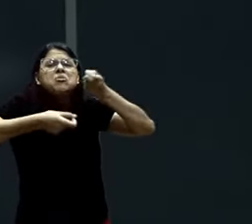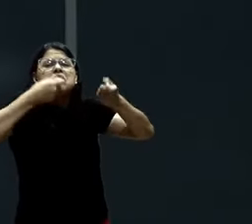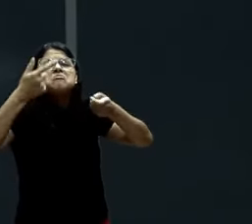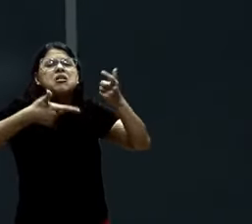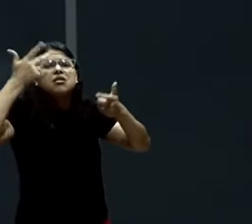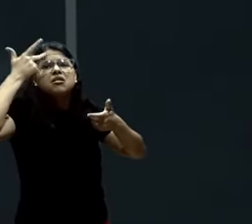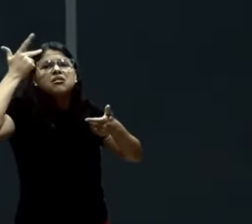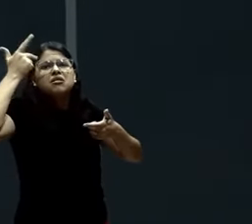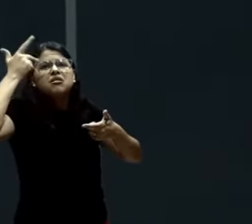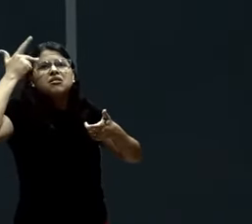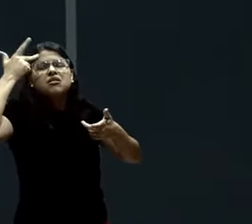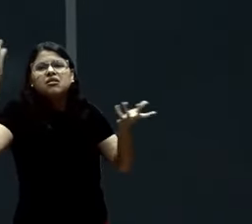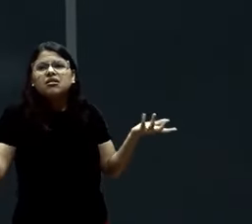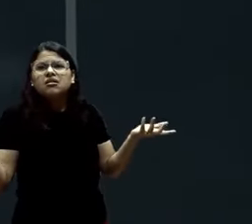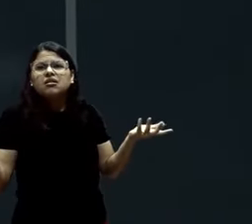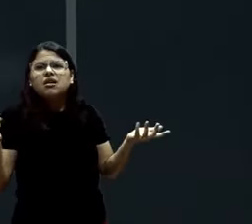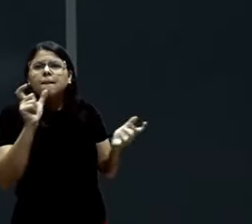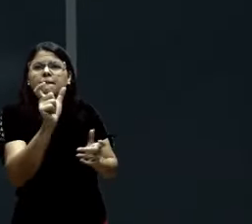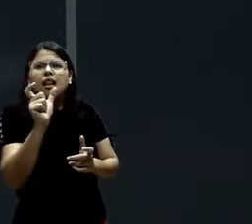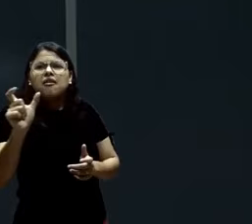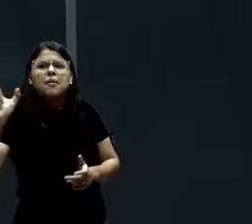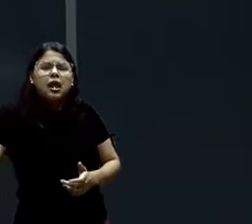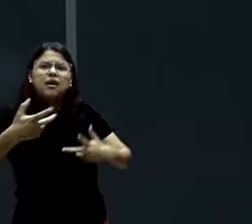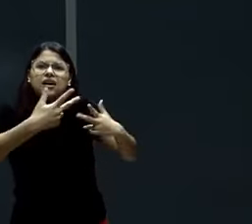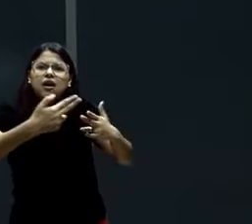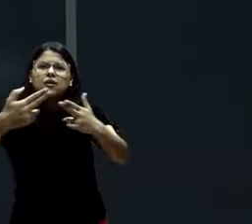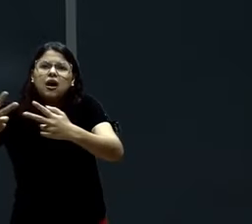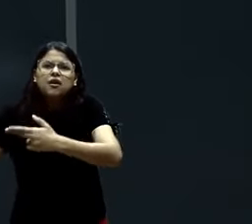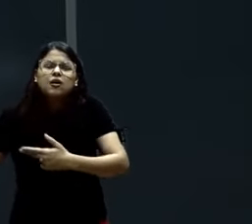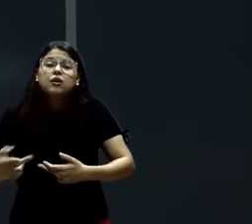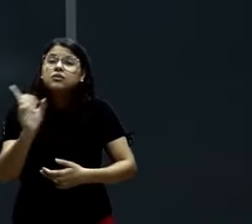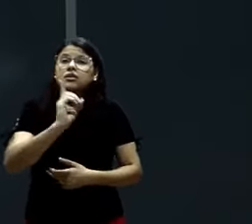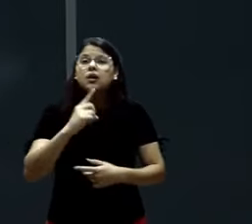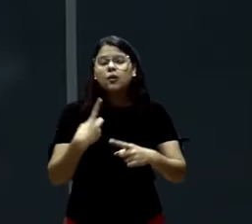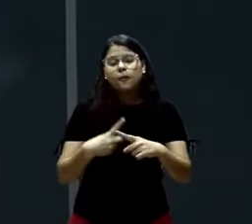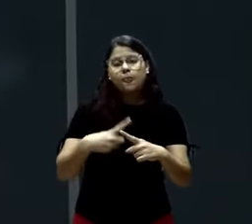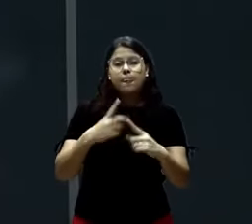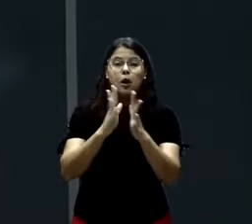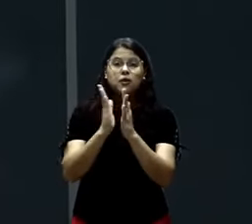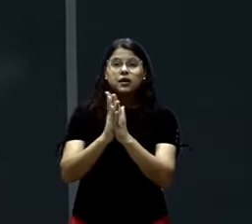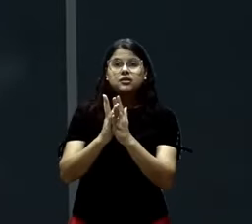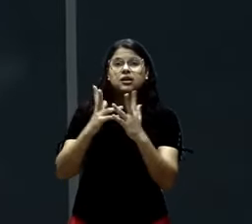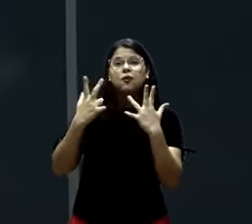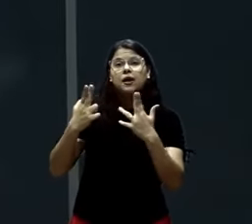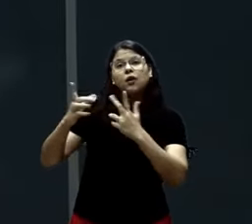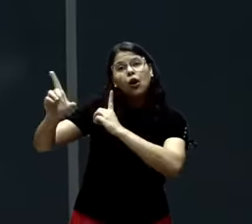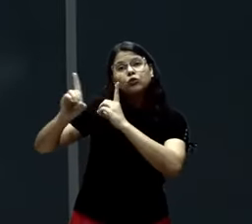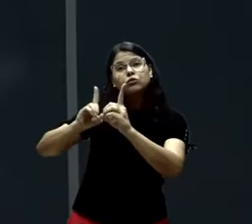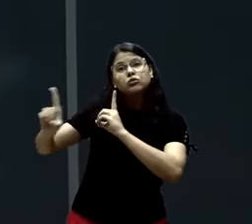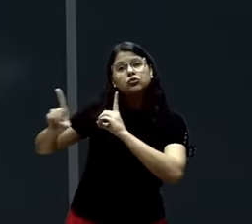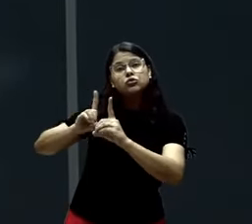Ninguém conversa um com o outro falando toda hora a mesma palavra. Não, é conversa, é diálogo, é um papo. É chamar